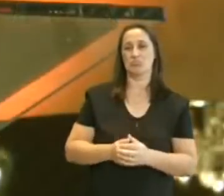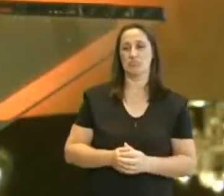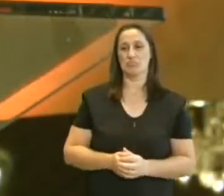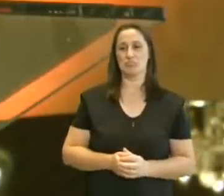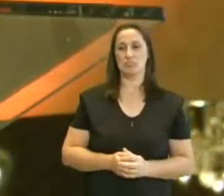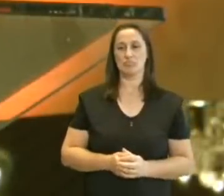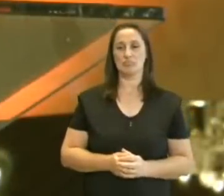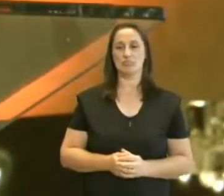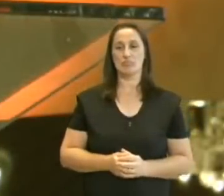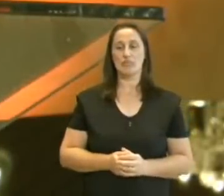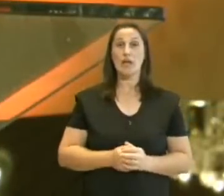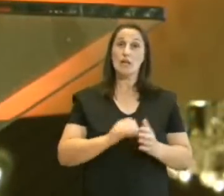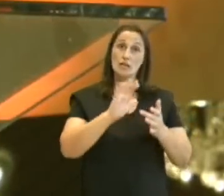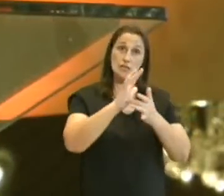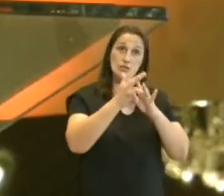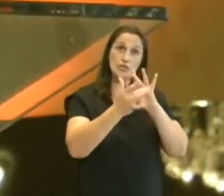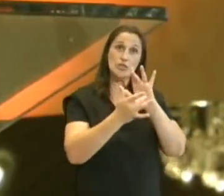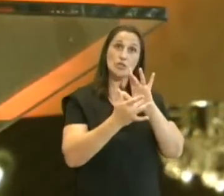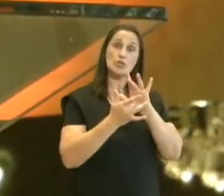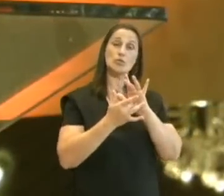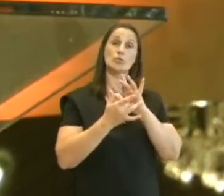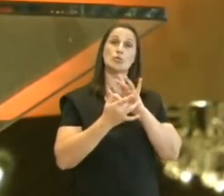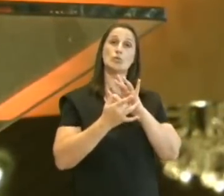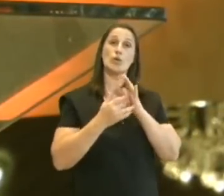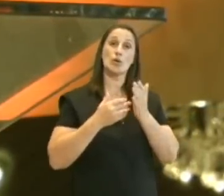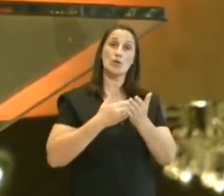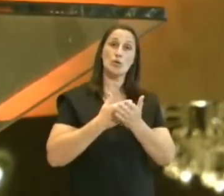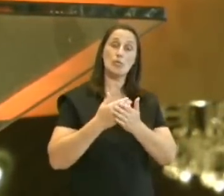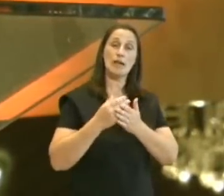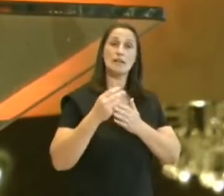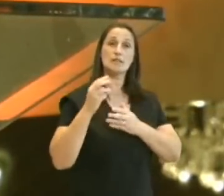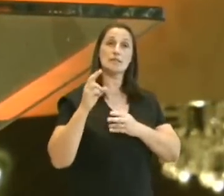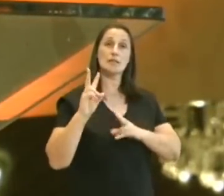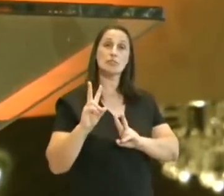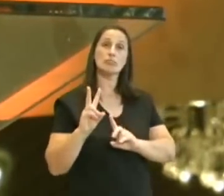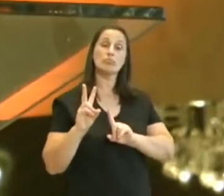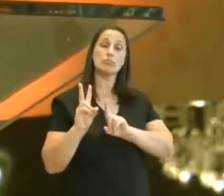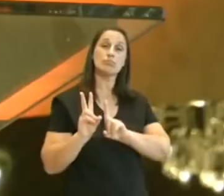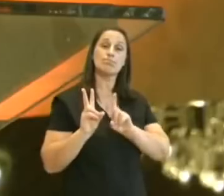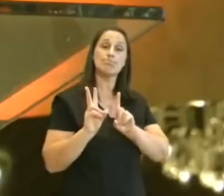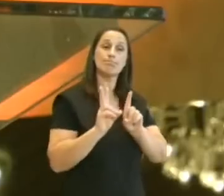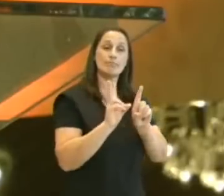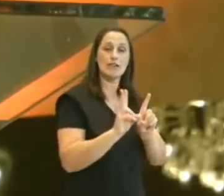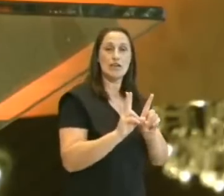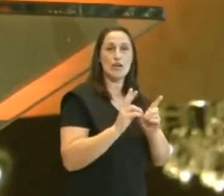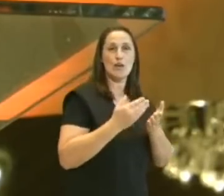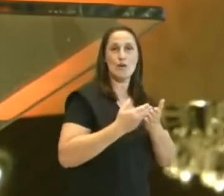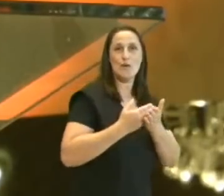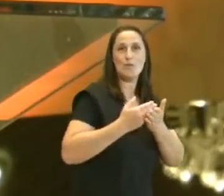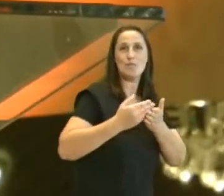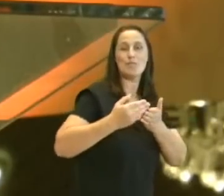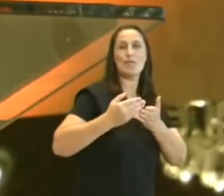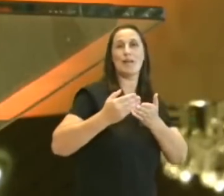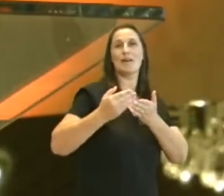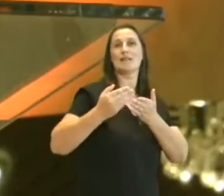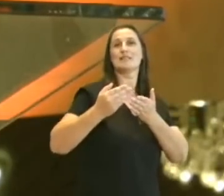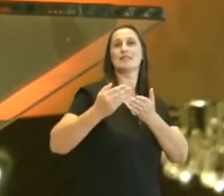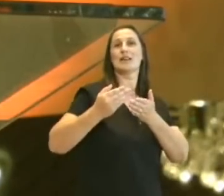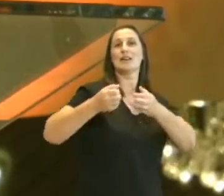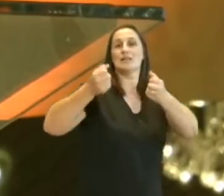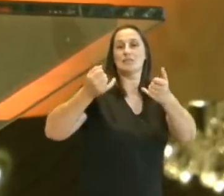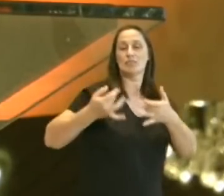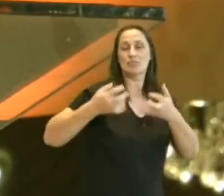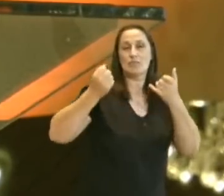aí Jesus começa naquela caminhada com aqueles discípulos a fazer uma releitura do que a Bíblia ensinava